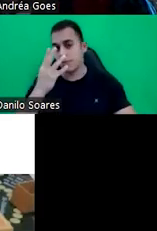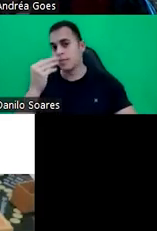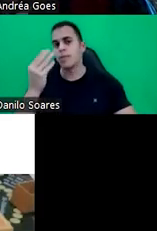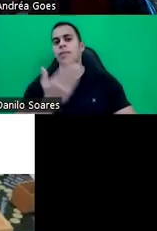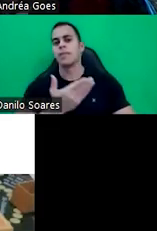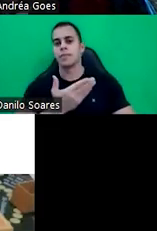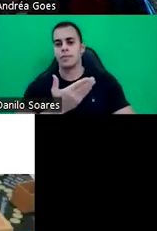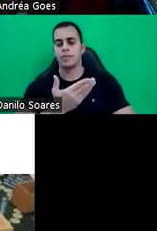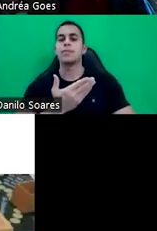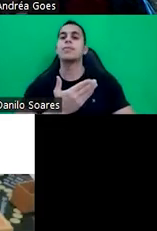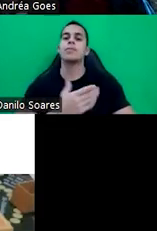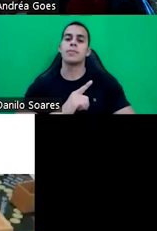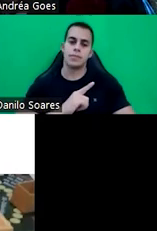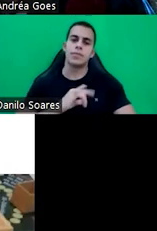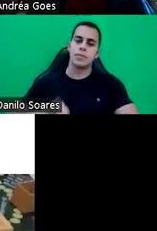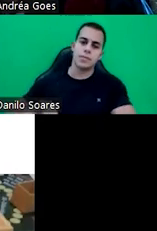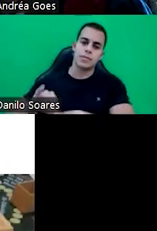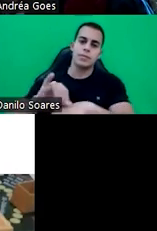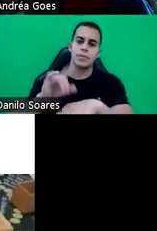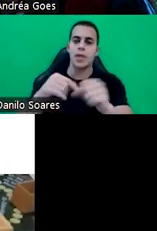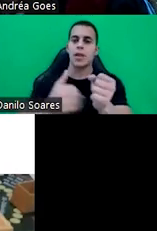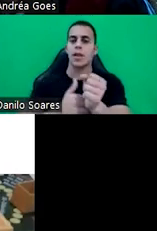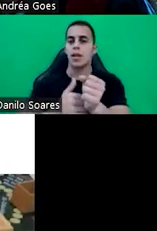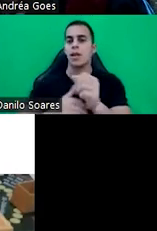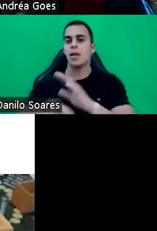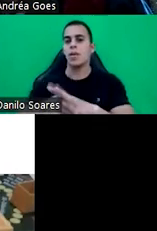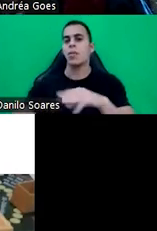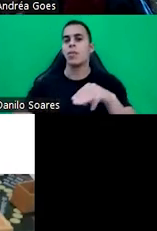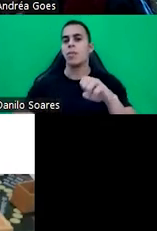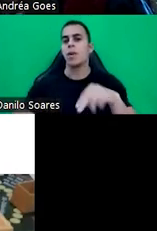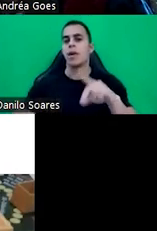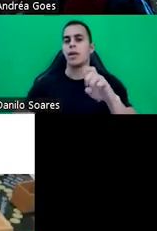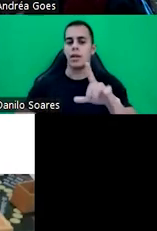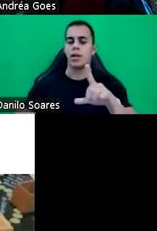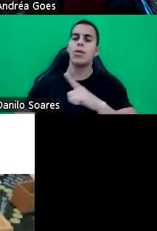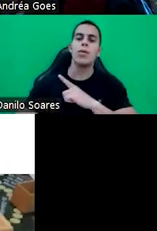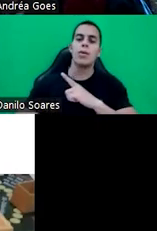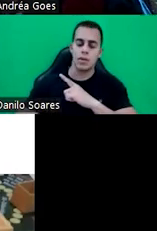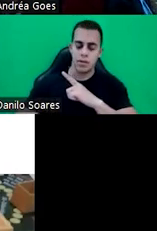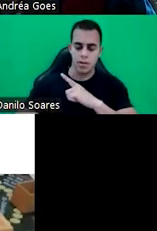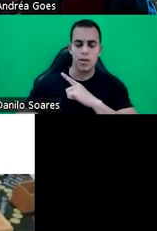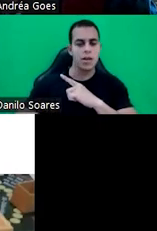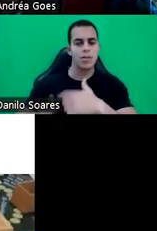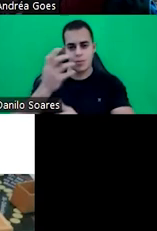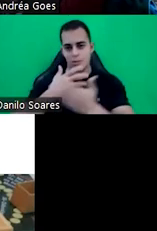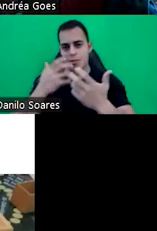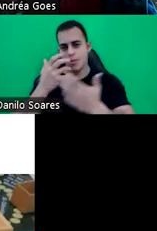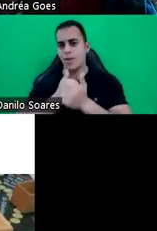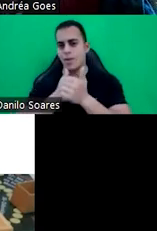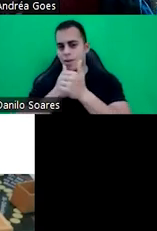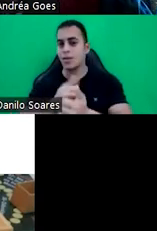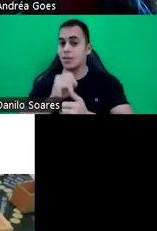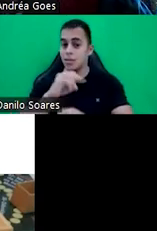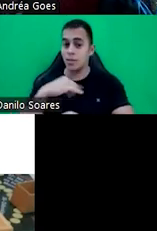começa com o Enigma de Mendel, então a gente tem trilha sonora e tudo para acompanhar. Um dia, quando a gente conseguir colocar a exposição